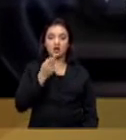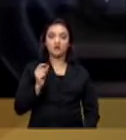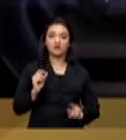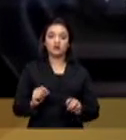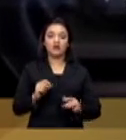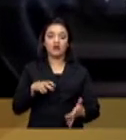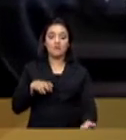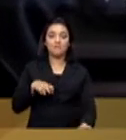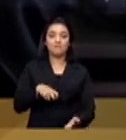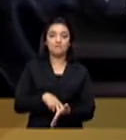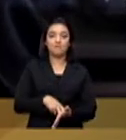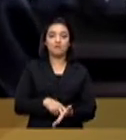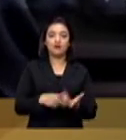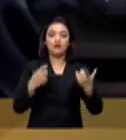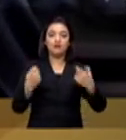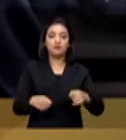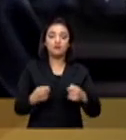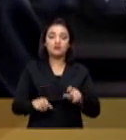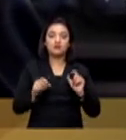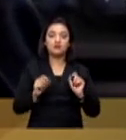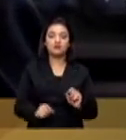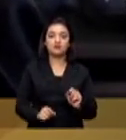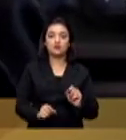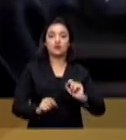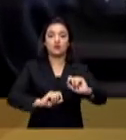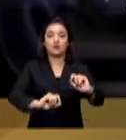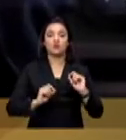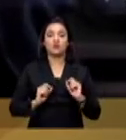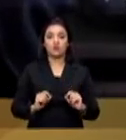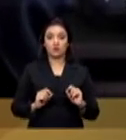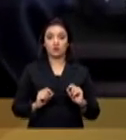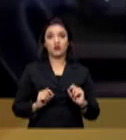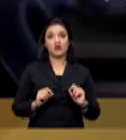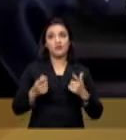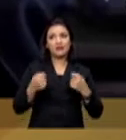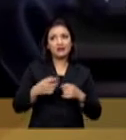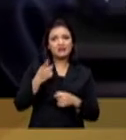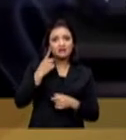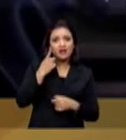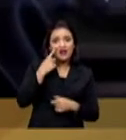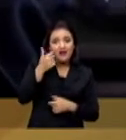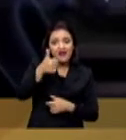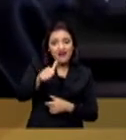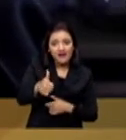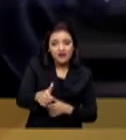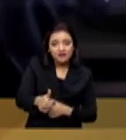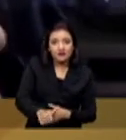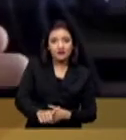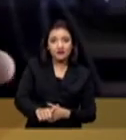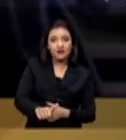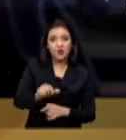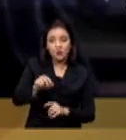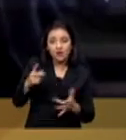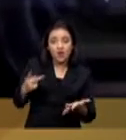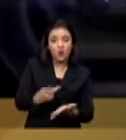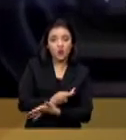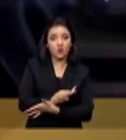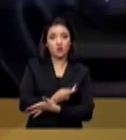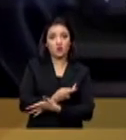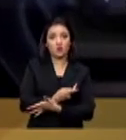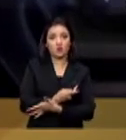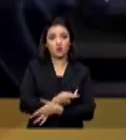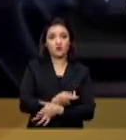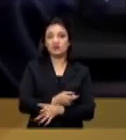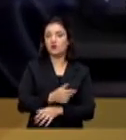pena, o que significa que a pena deve considerar a situação particular do caso e